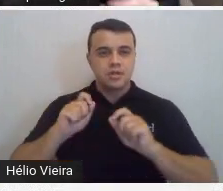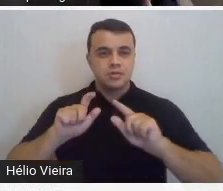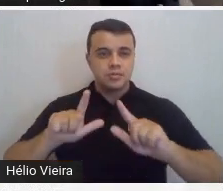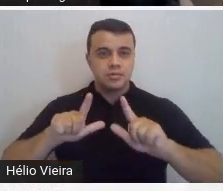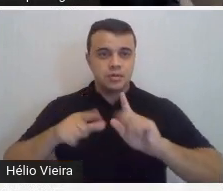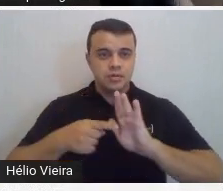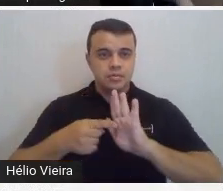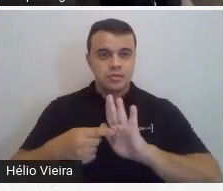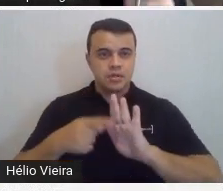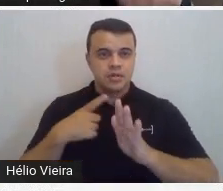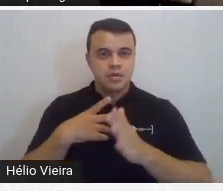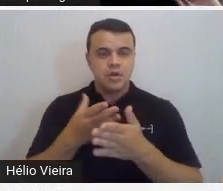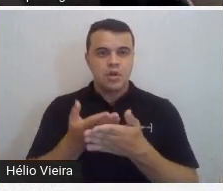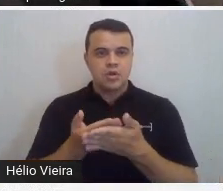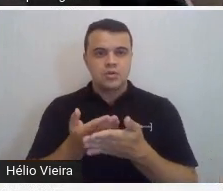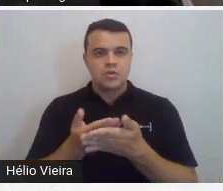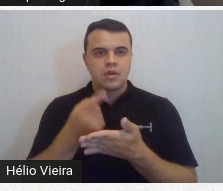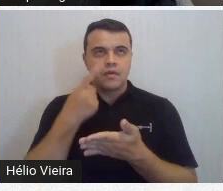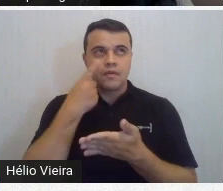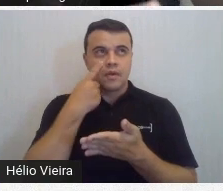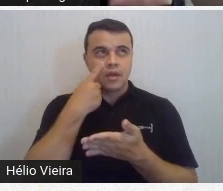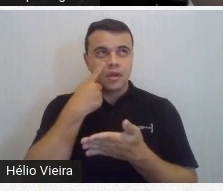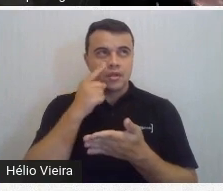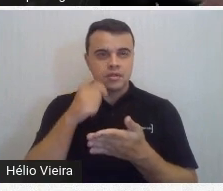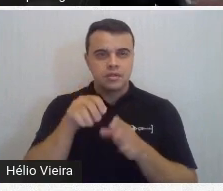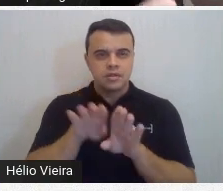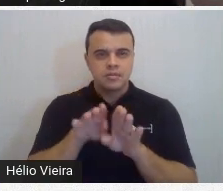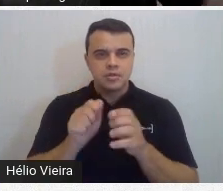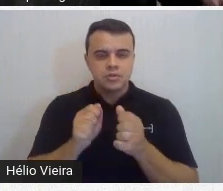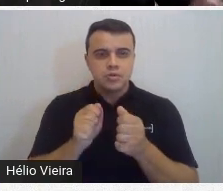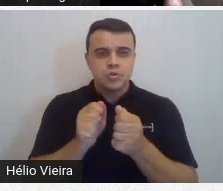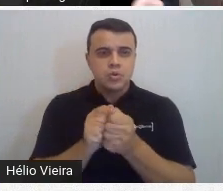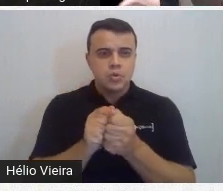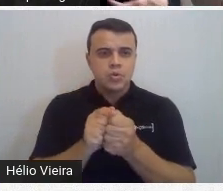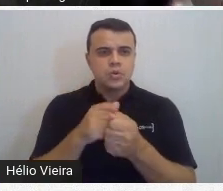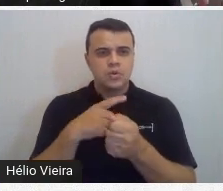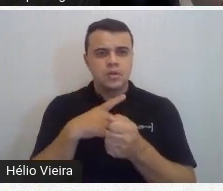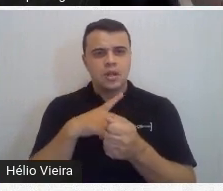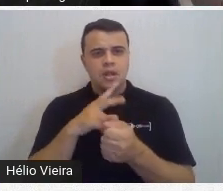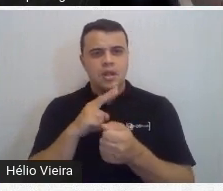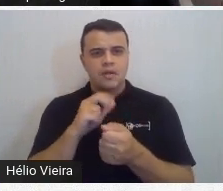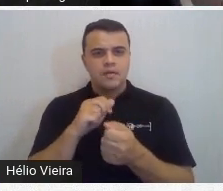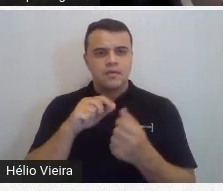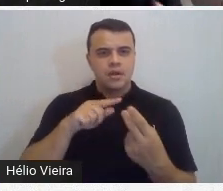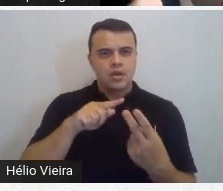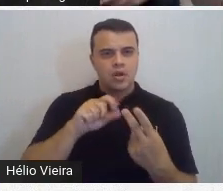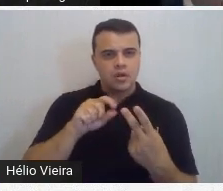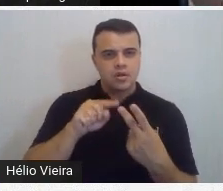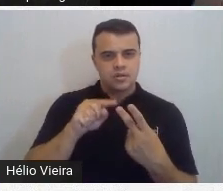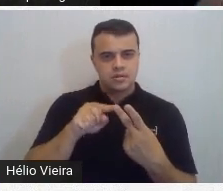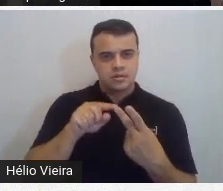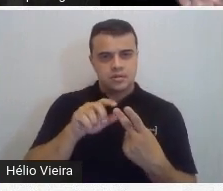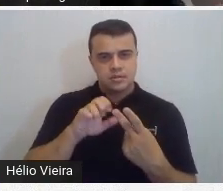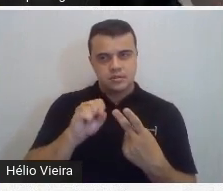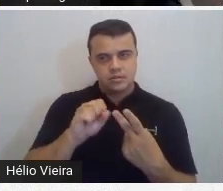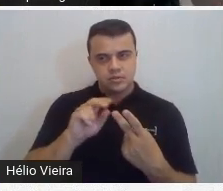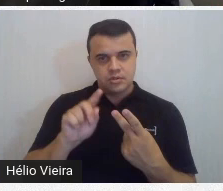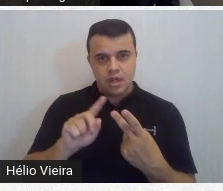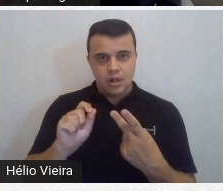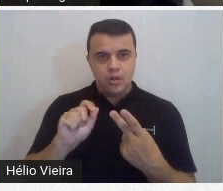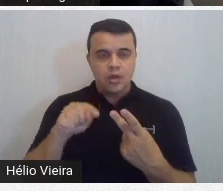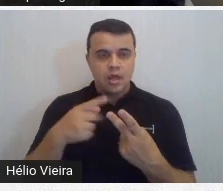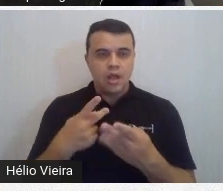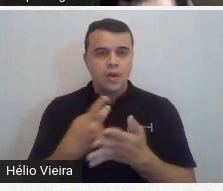estavam estudando também vão ver, né, juntos praticamente, Van Gogh, Gauguin e Cézanne. E aí vêm